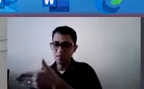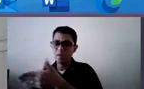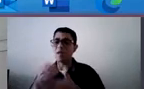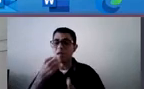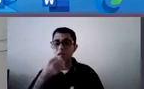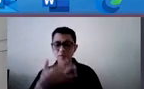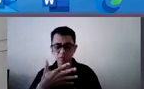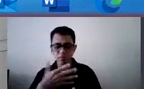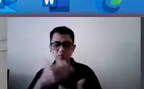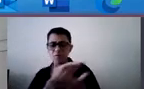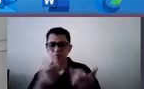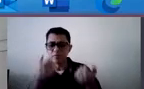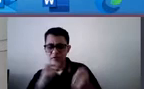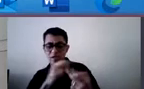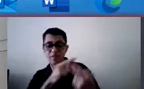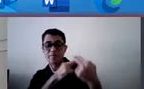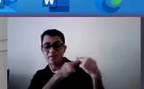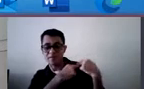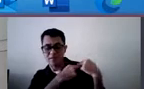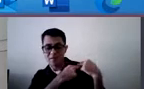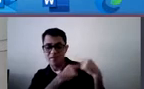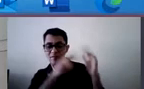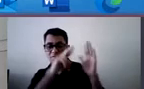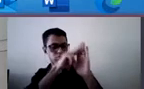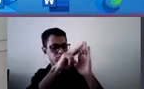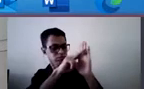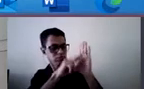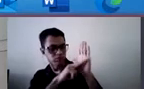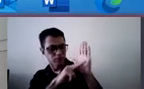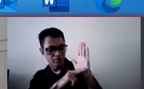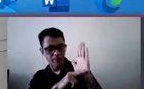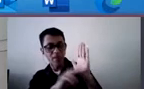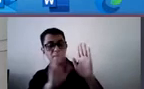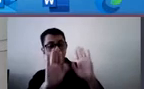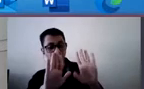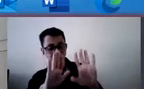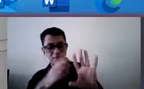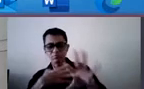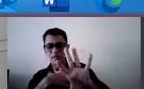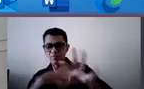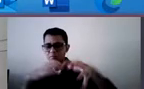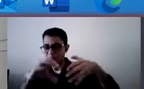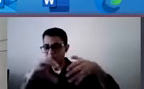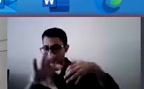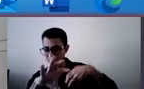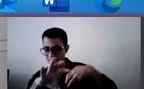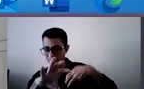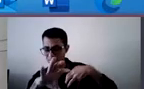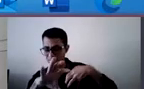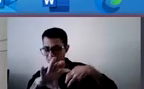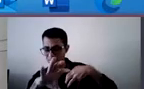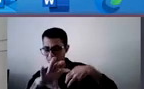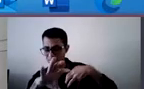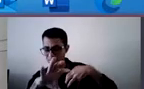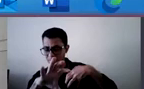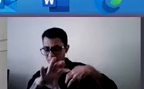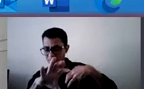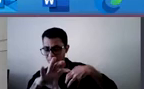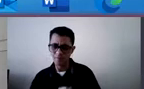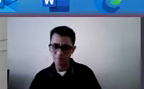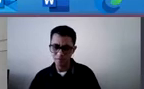porque a gente precisa respeitar essas regras, mas é se colocar no lugar do outro. Tanto que